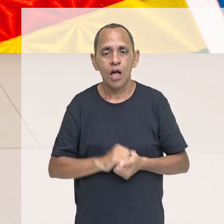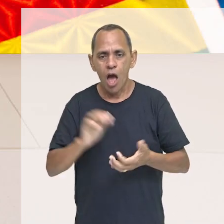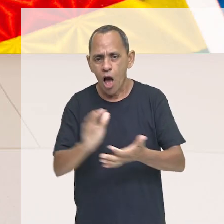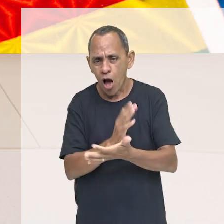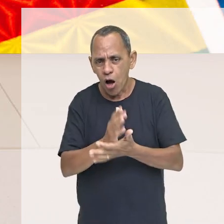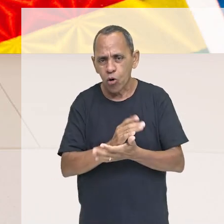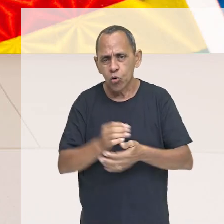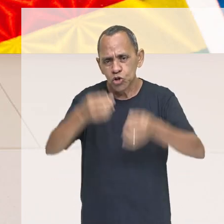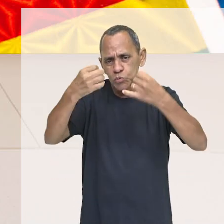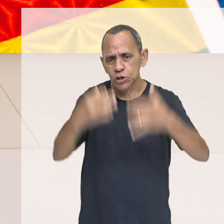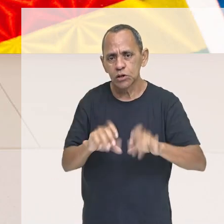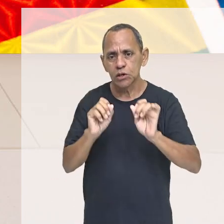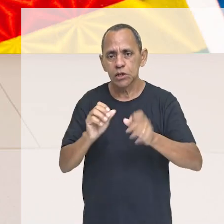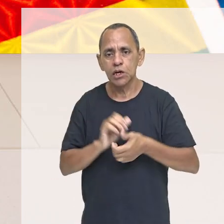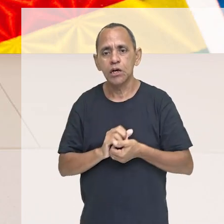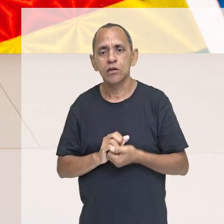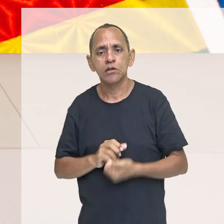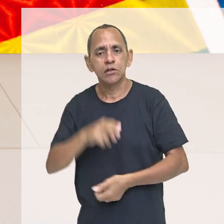popular, ele é